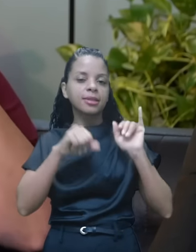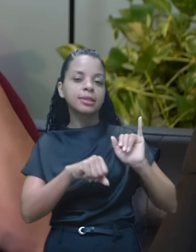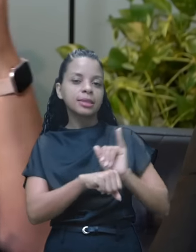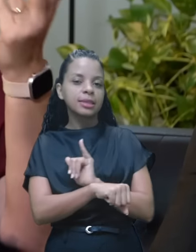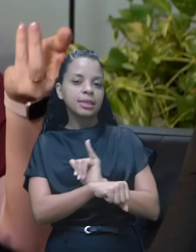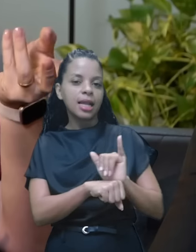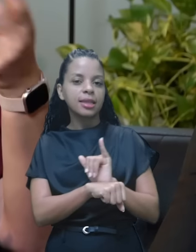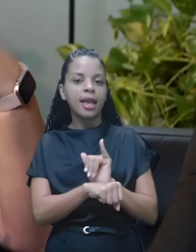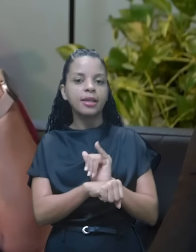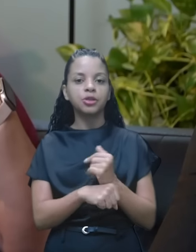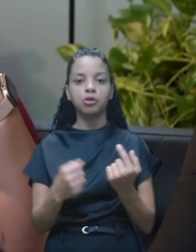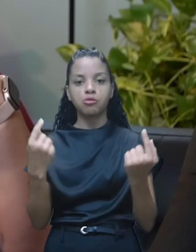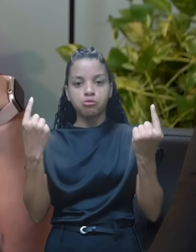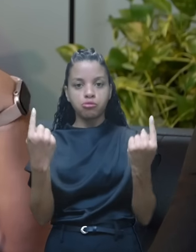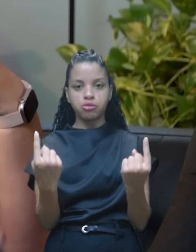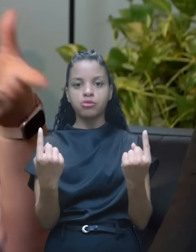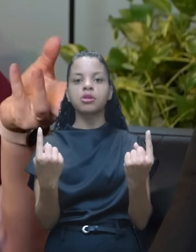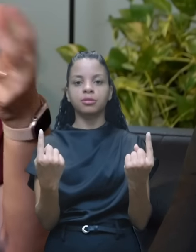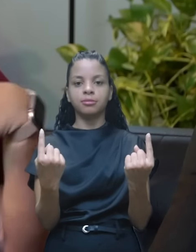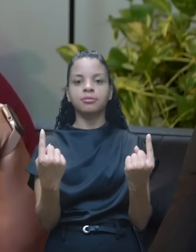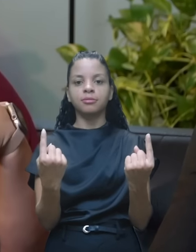vou oferecer esse justo por um